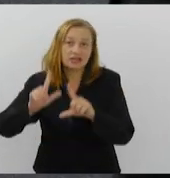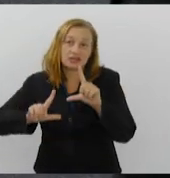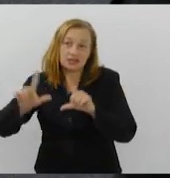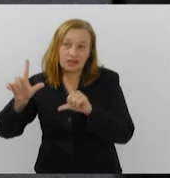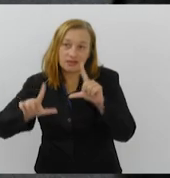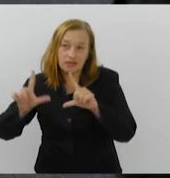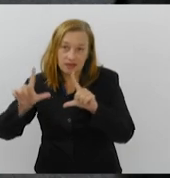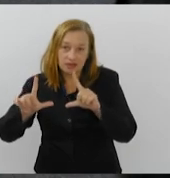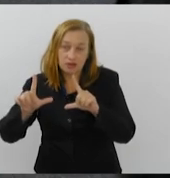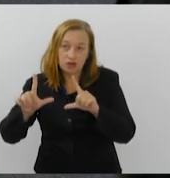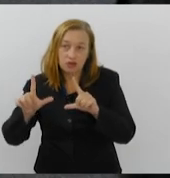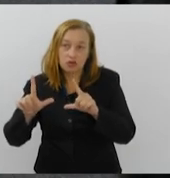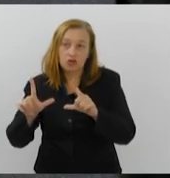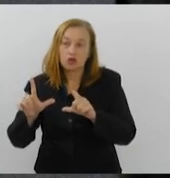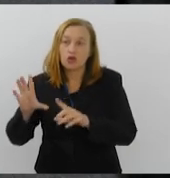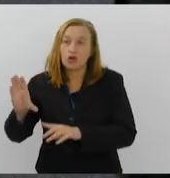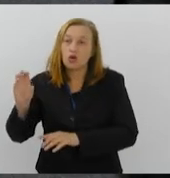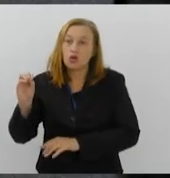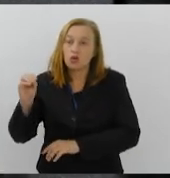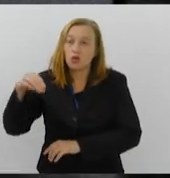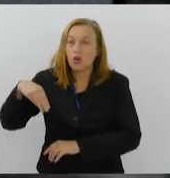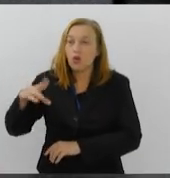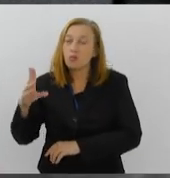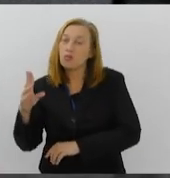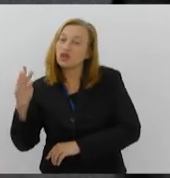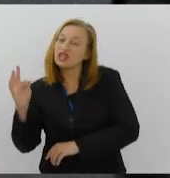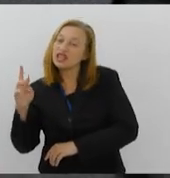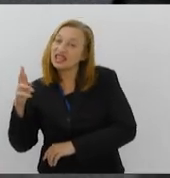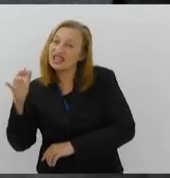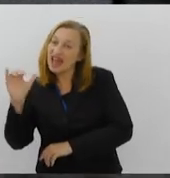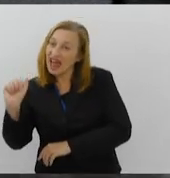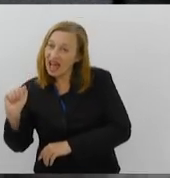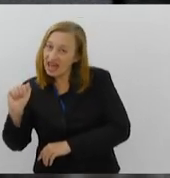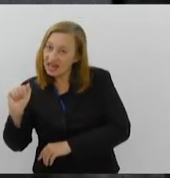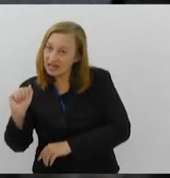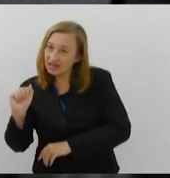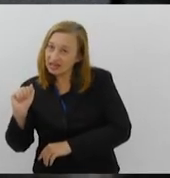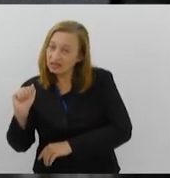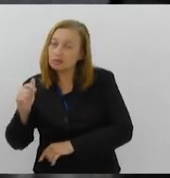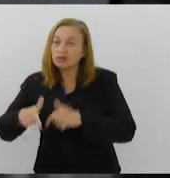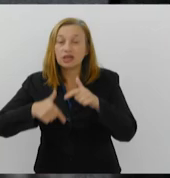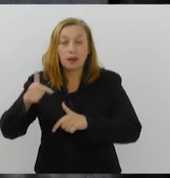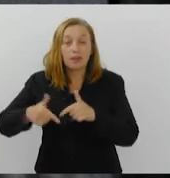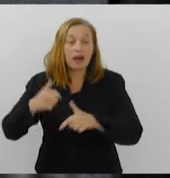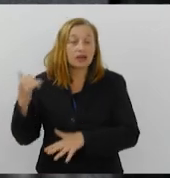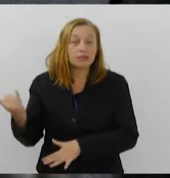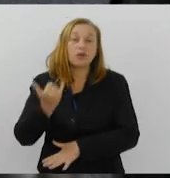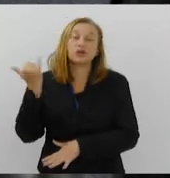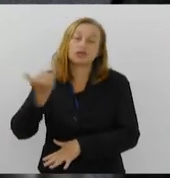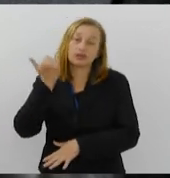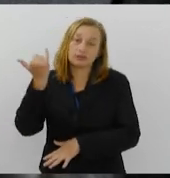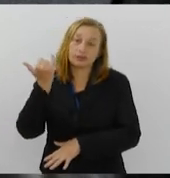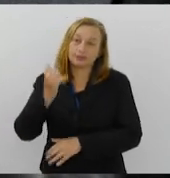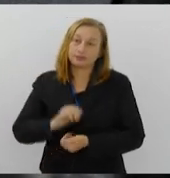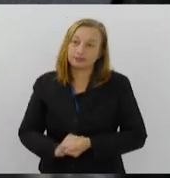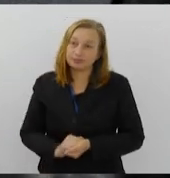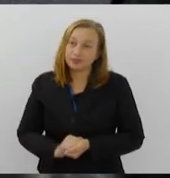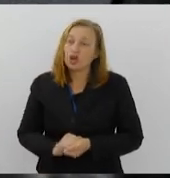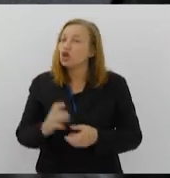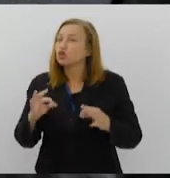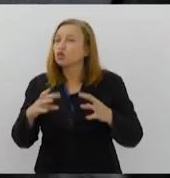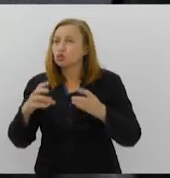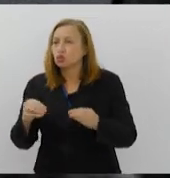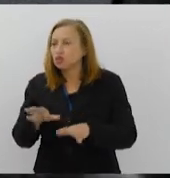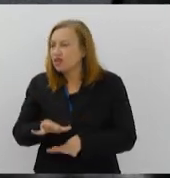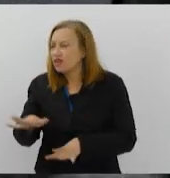comunitárias que fazem um trabalho de utilidade pública muito importante. Tudo que é comunidade